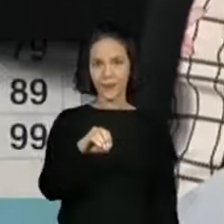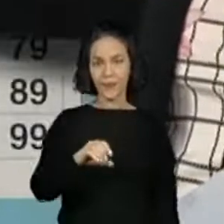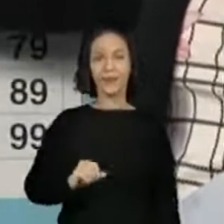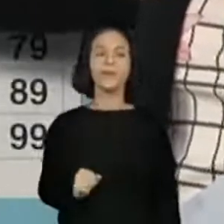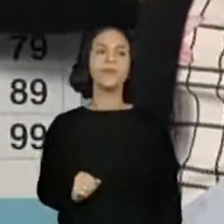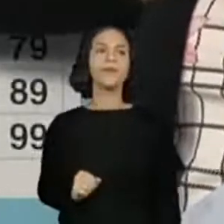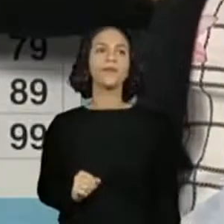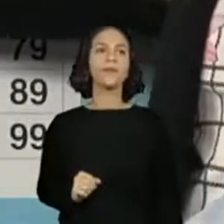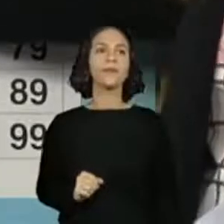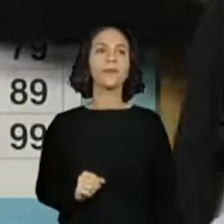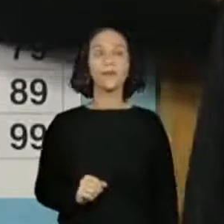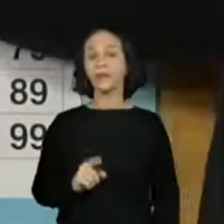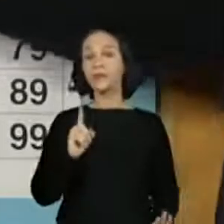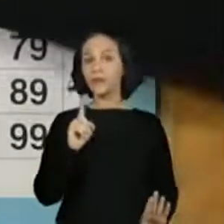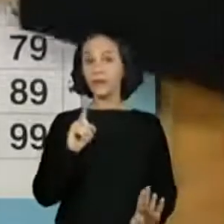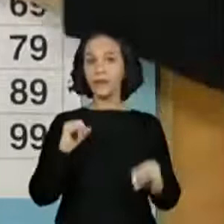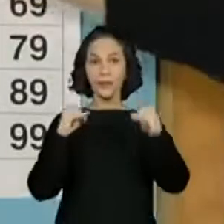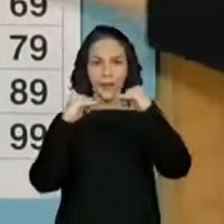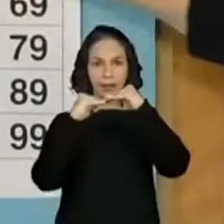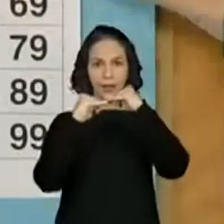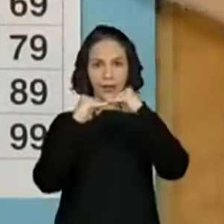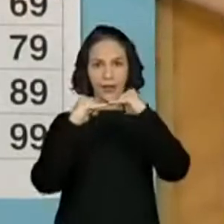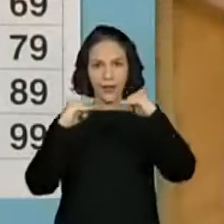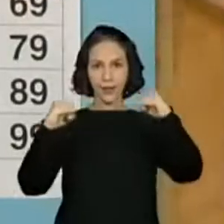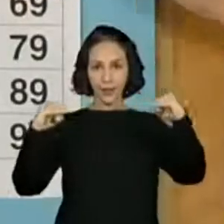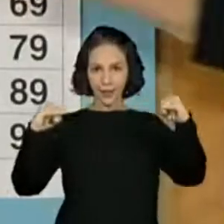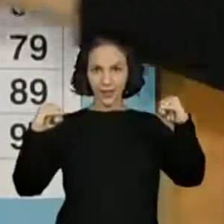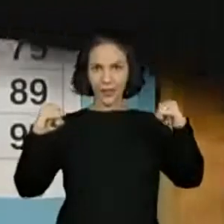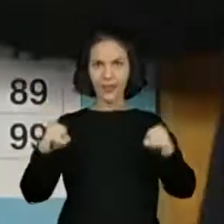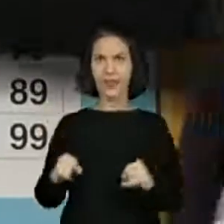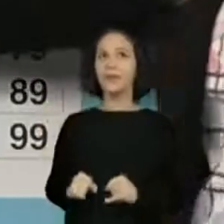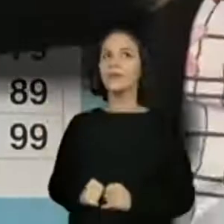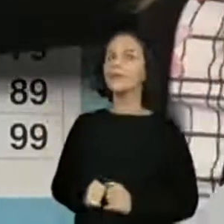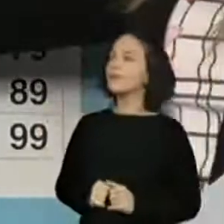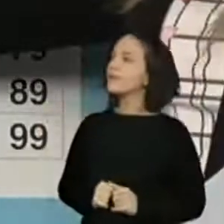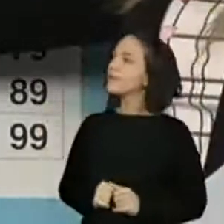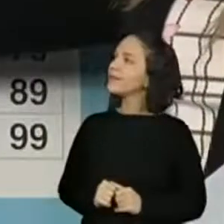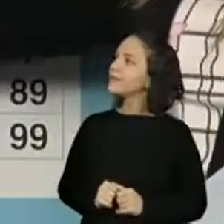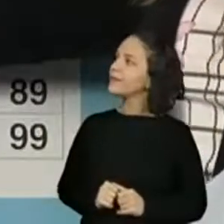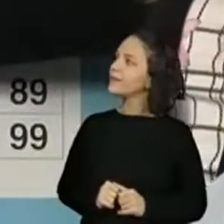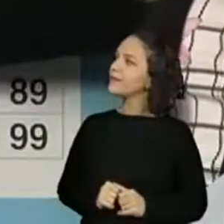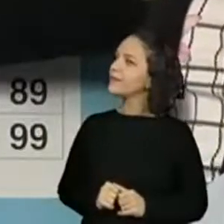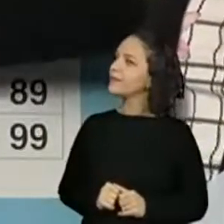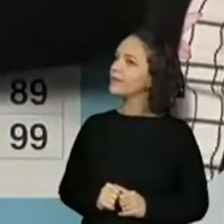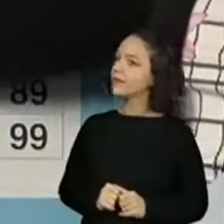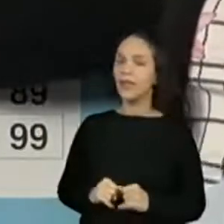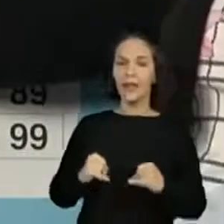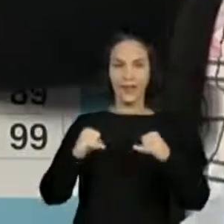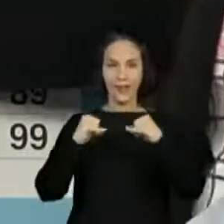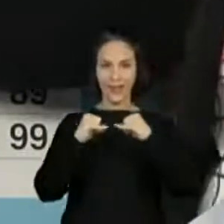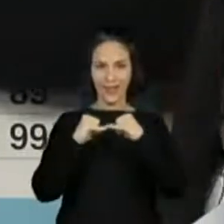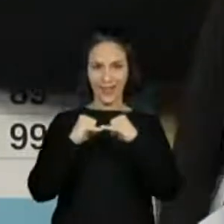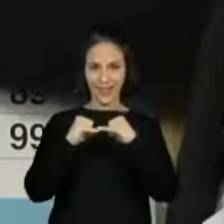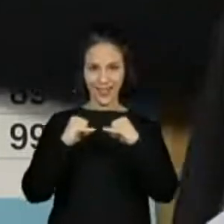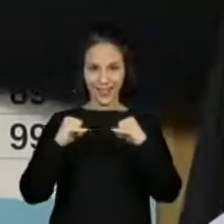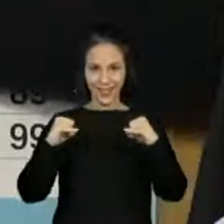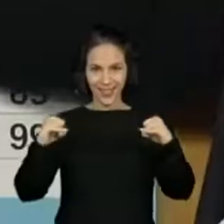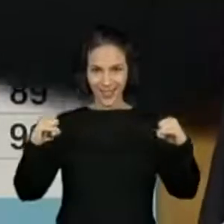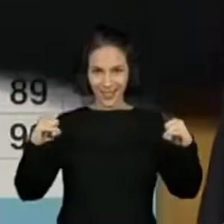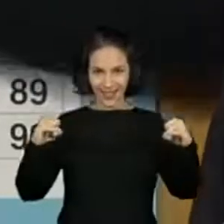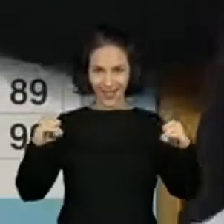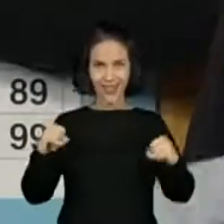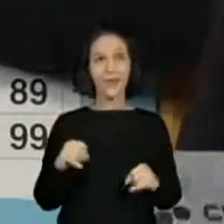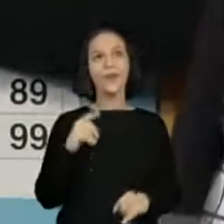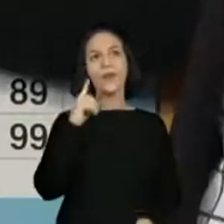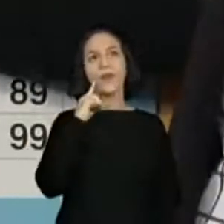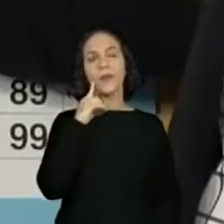E observem que em cada linha, olha só, na linha do 10, vai continuando